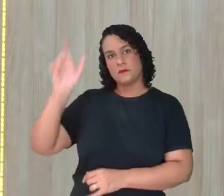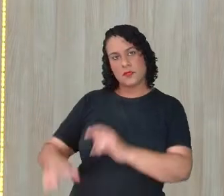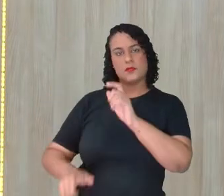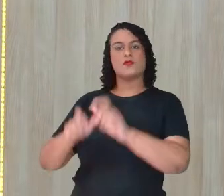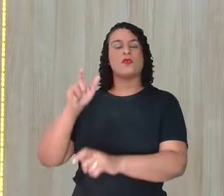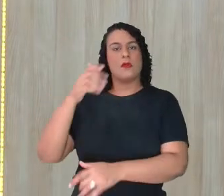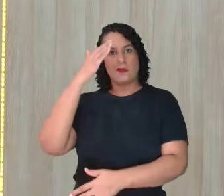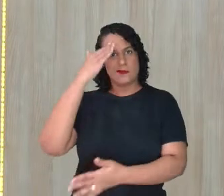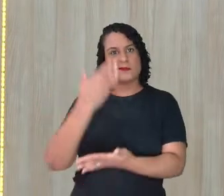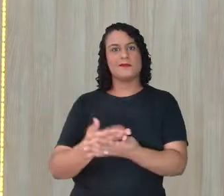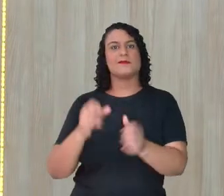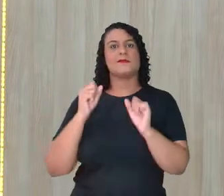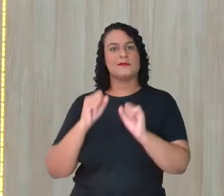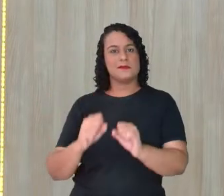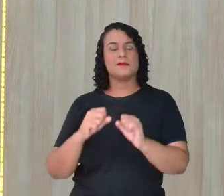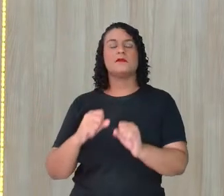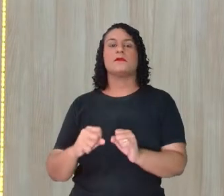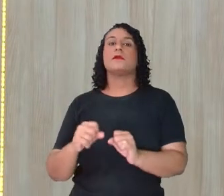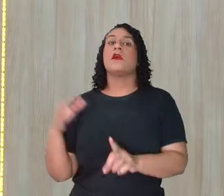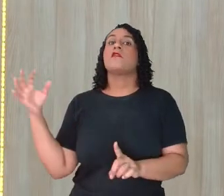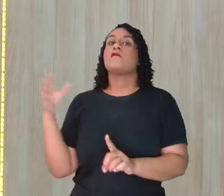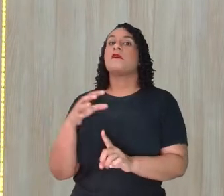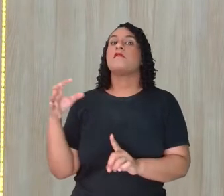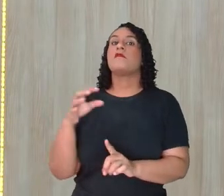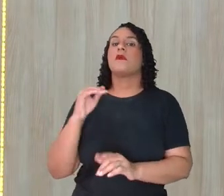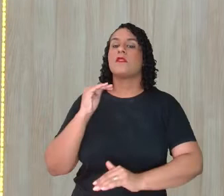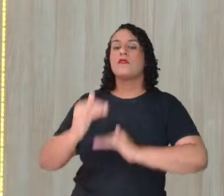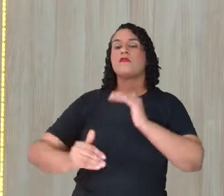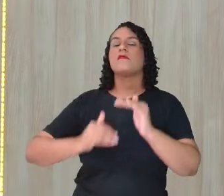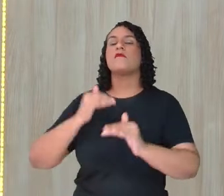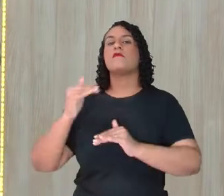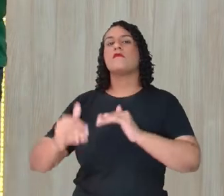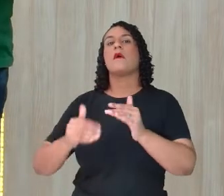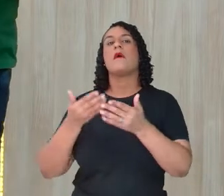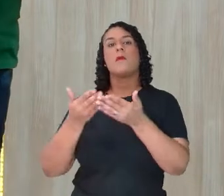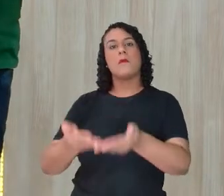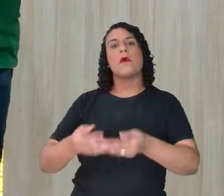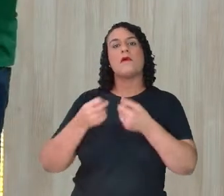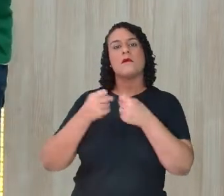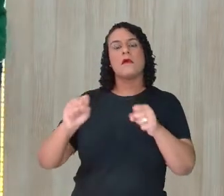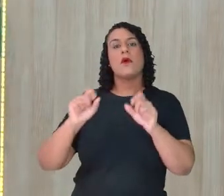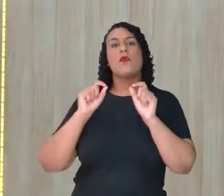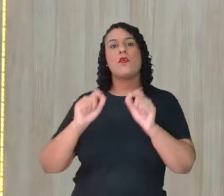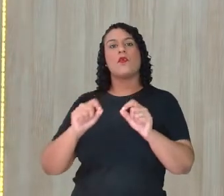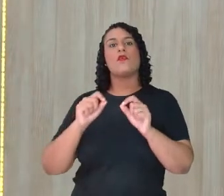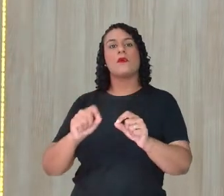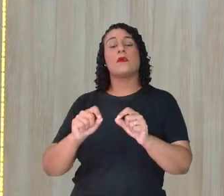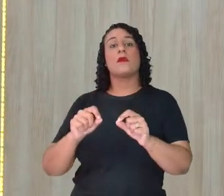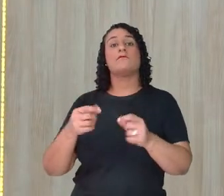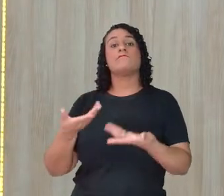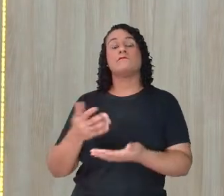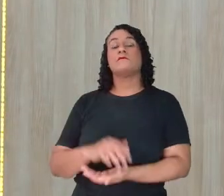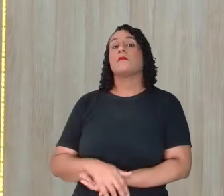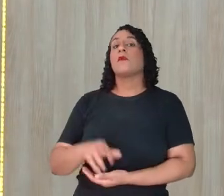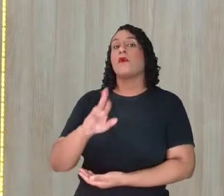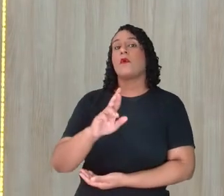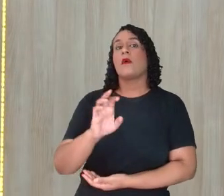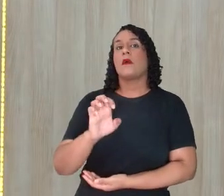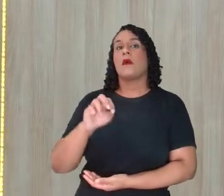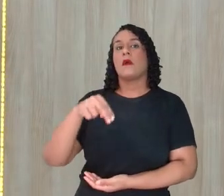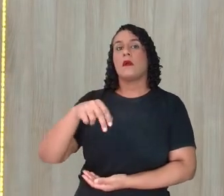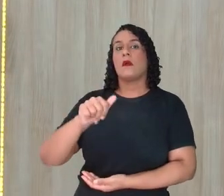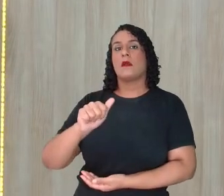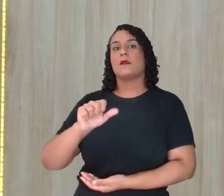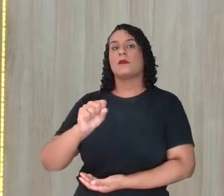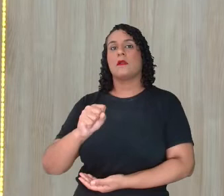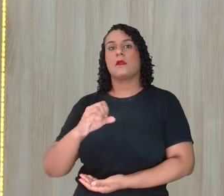influenciar no desenvolvimento da expansão marítima, o renascimento cultural. A gente vai estudar ele na próxima aula, né? A gente